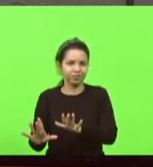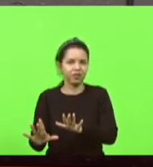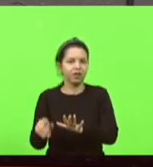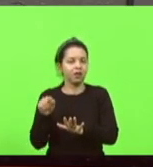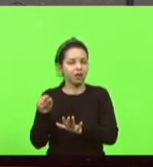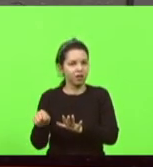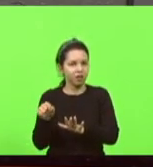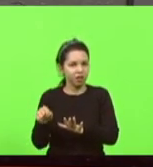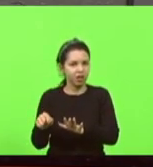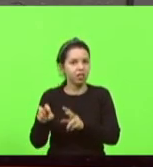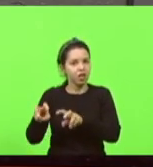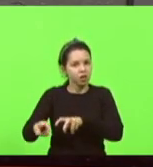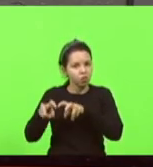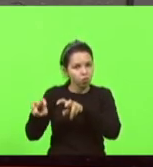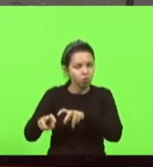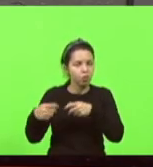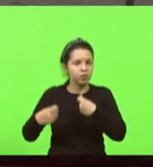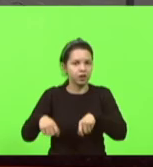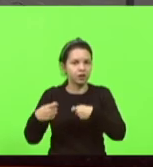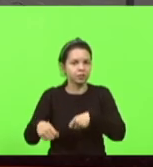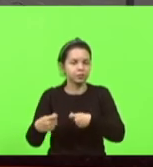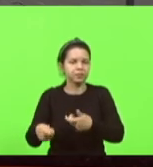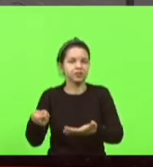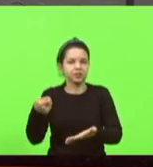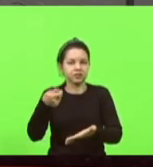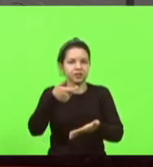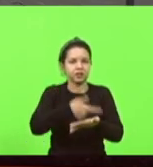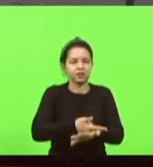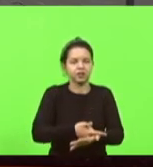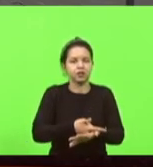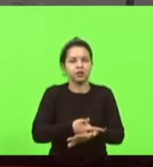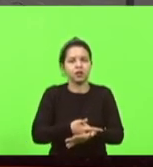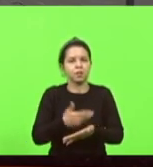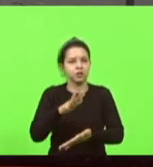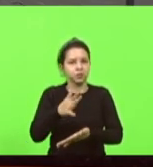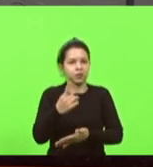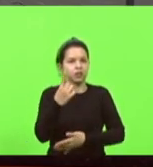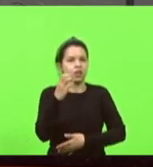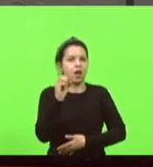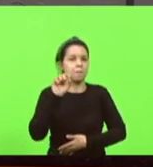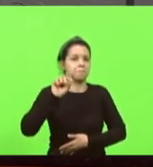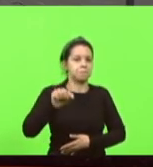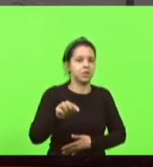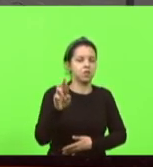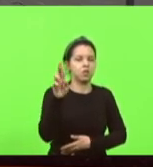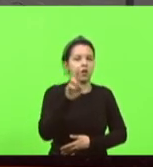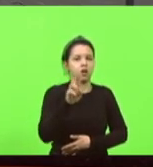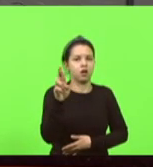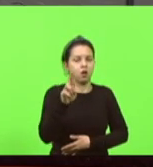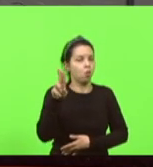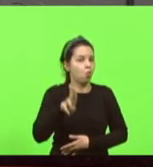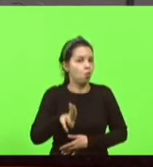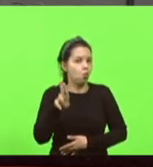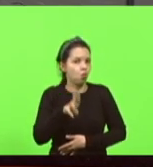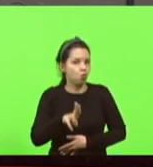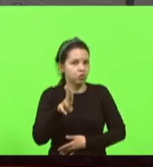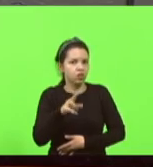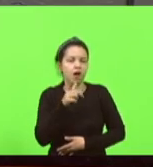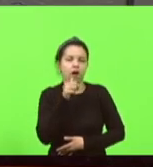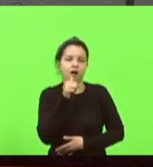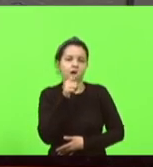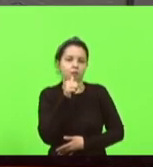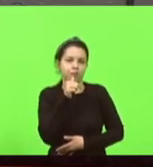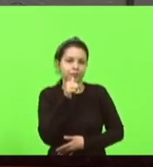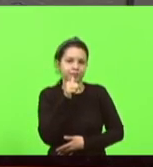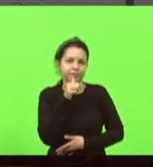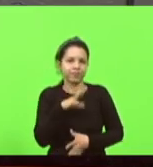muitas vezes, que pagar um custo de até R$10 mil para se utilizar dessa água. Então, a emenda